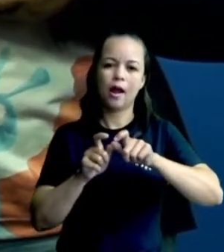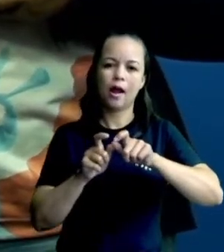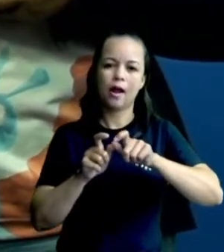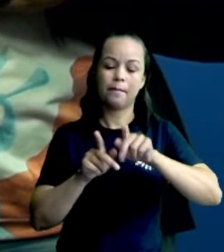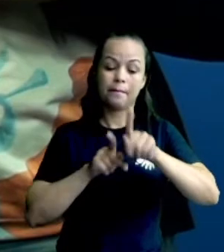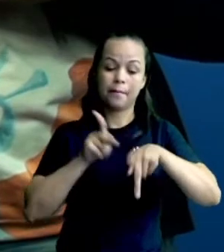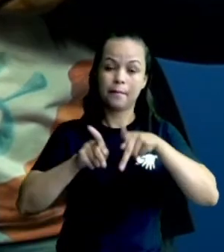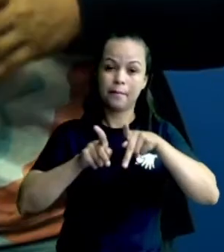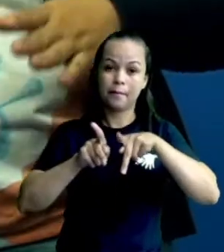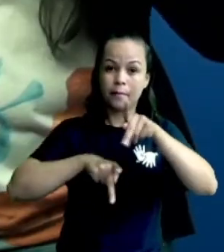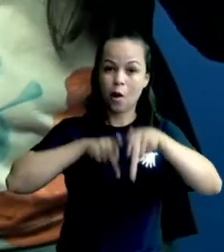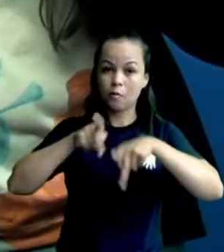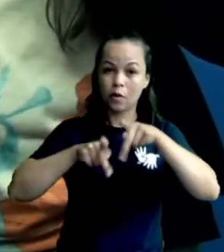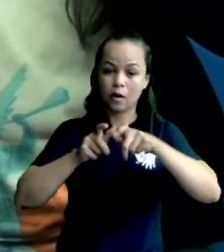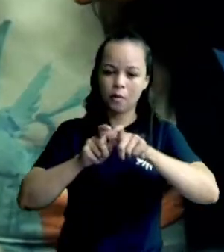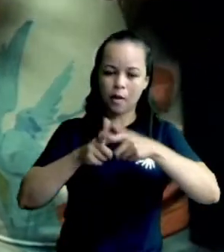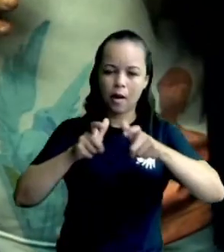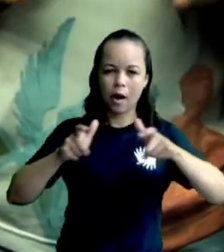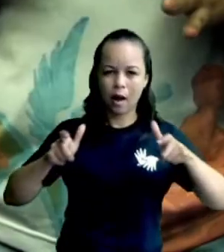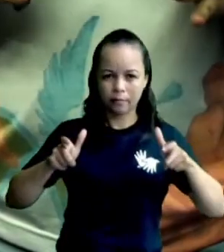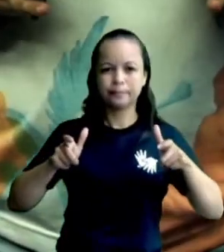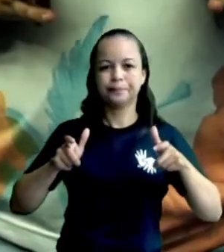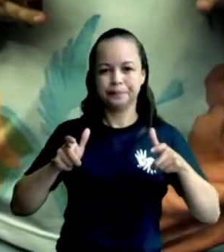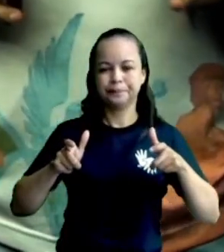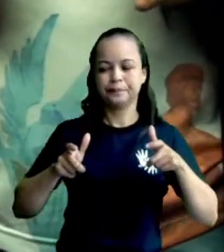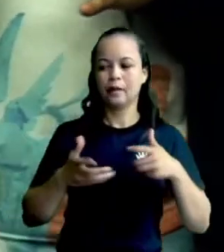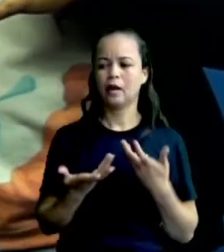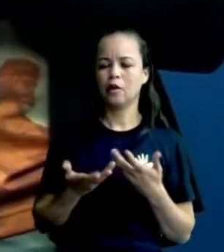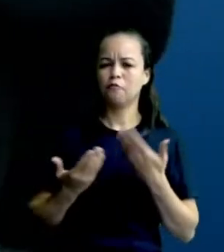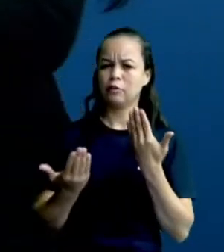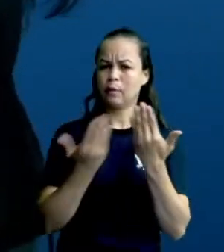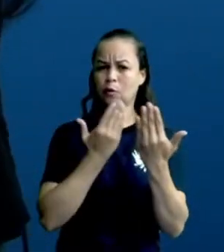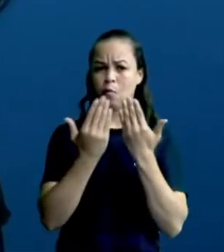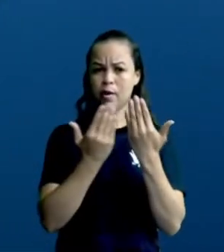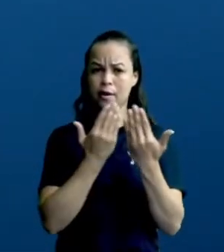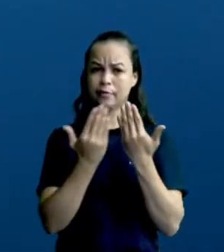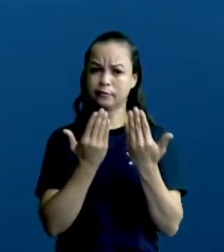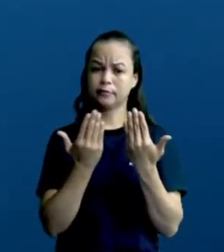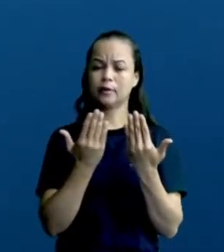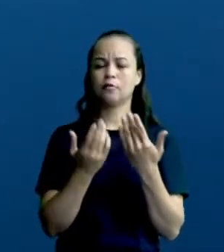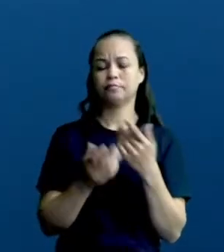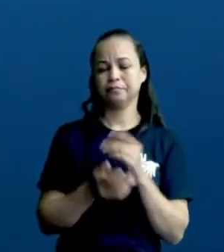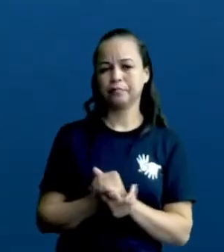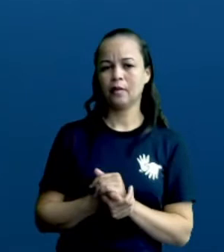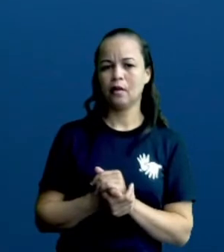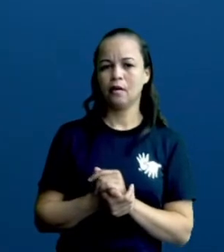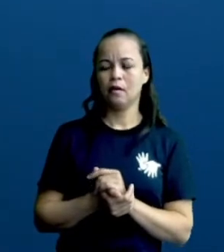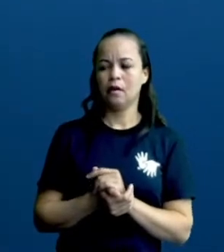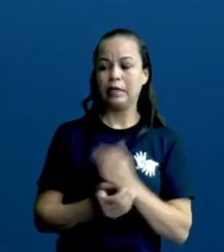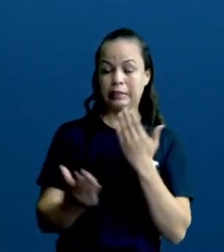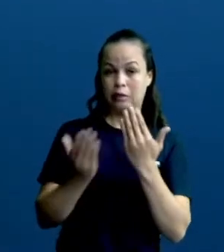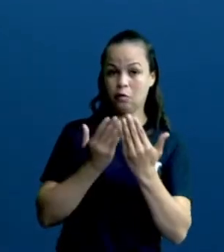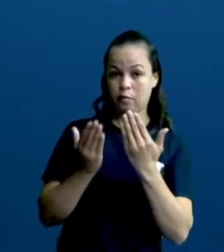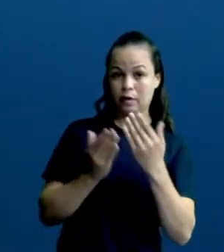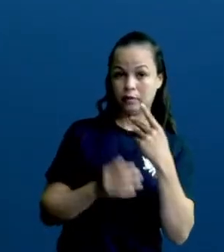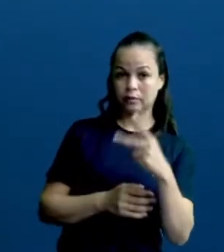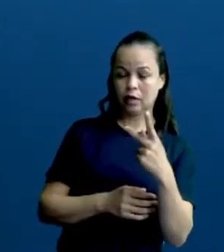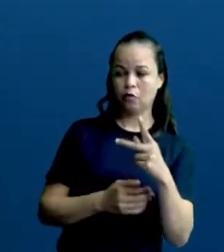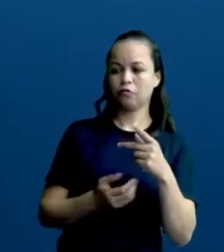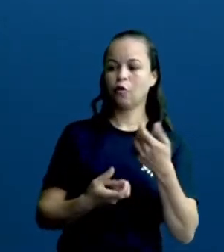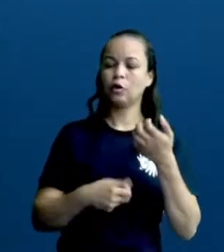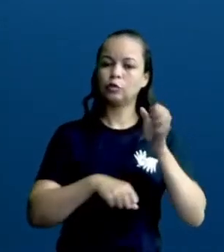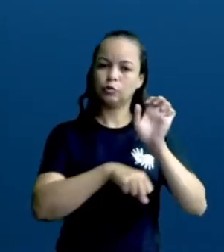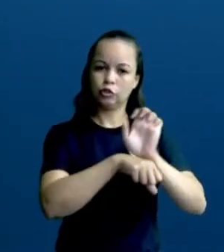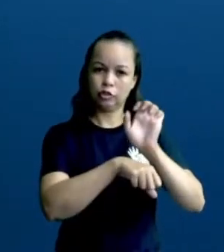nossa cidade, tá certo? Eu fiz aí uma comparação e nessa comparação foi a comparação do nosso